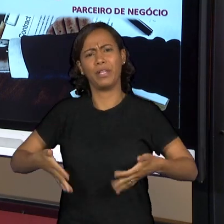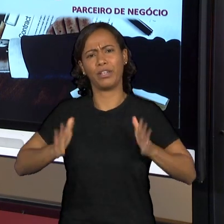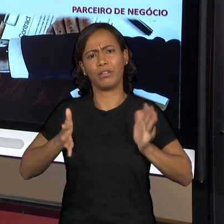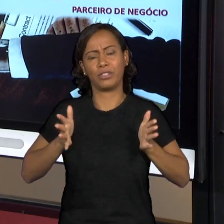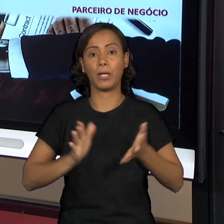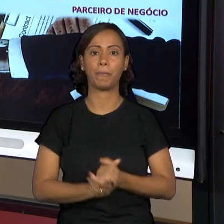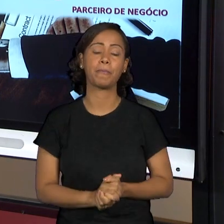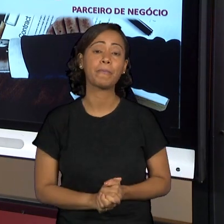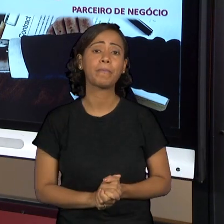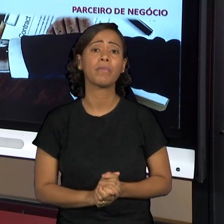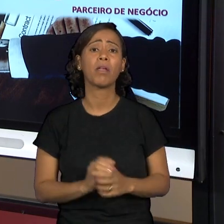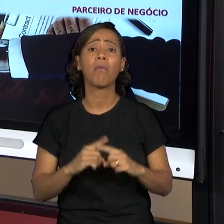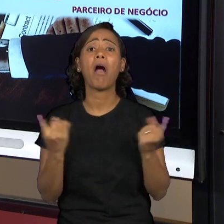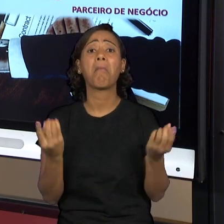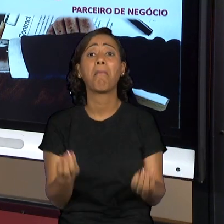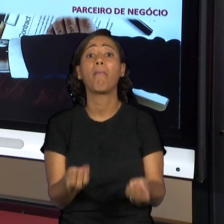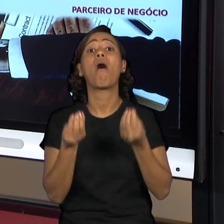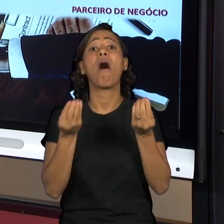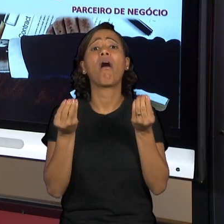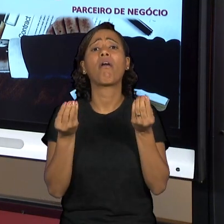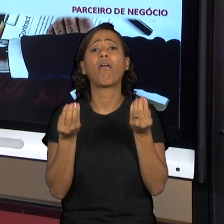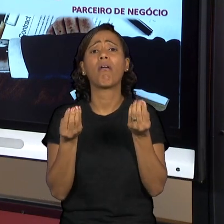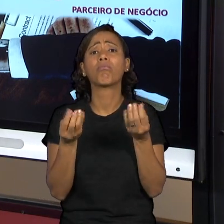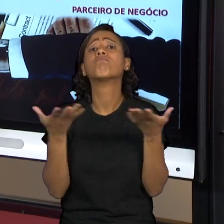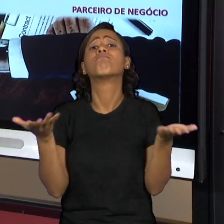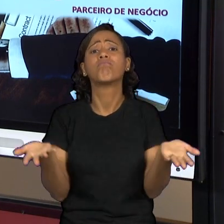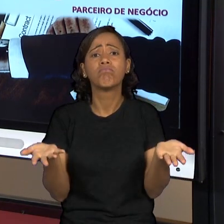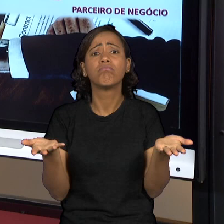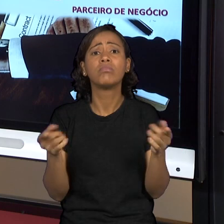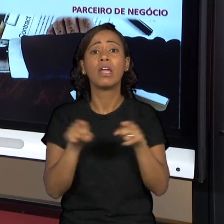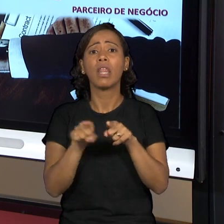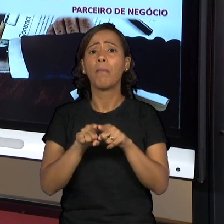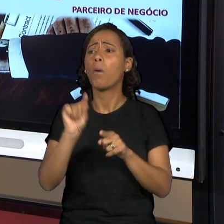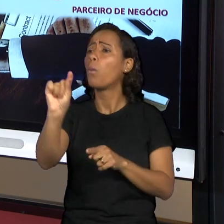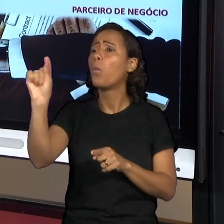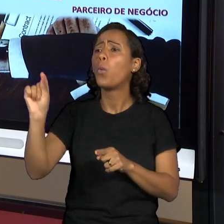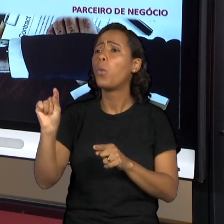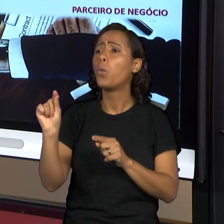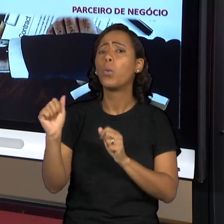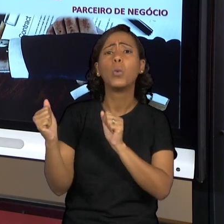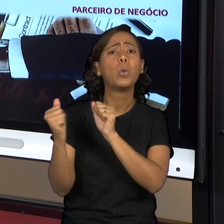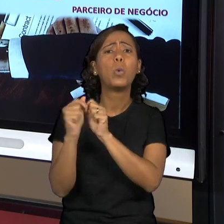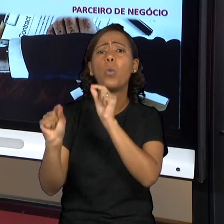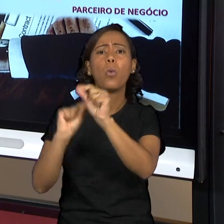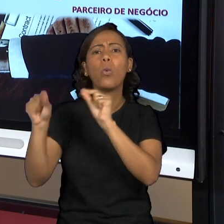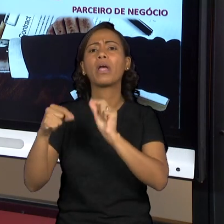por que eu preciso fazer esse processo? Ou então, com quem eu vou fazer esse processo?